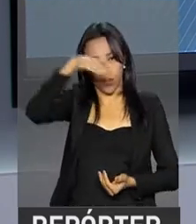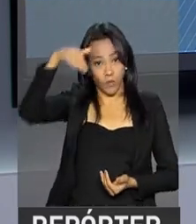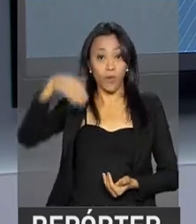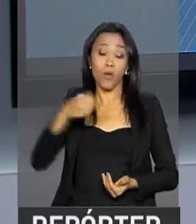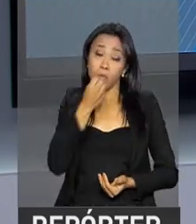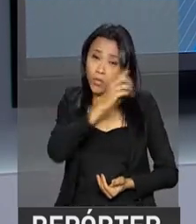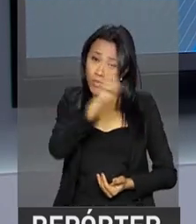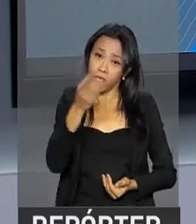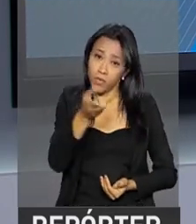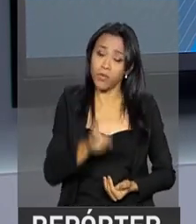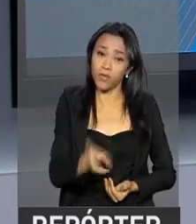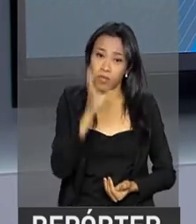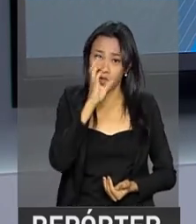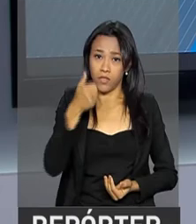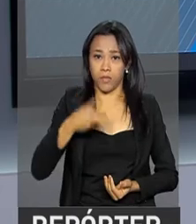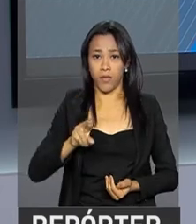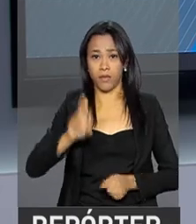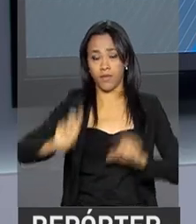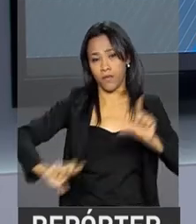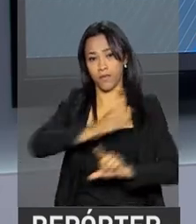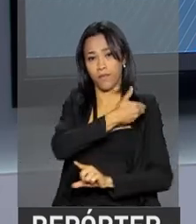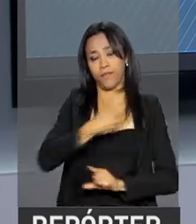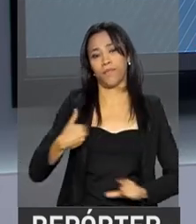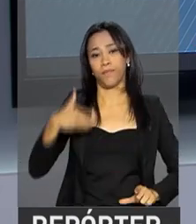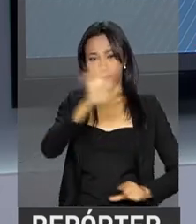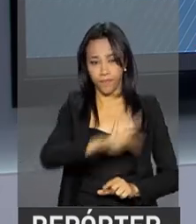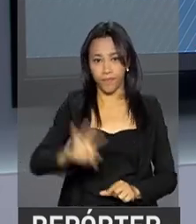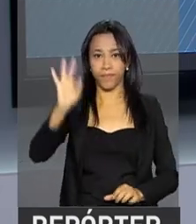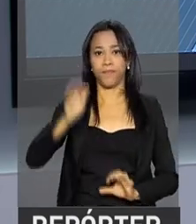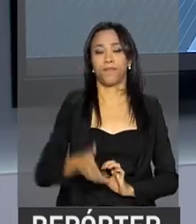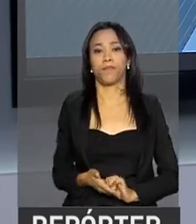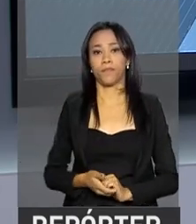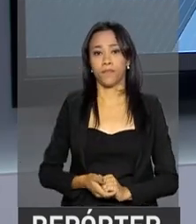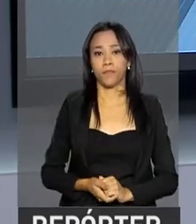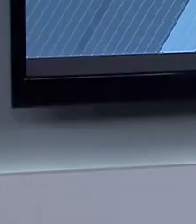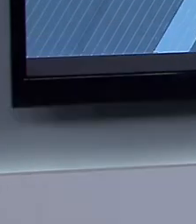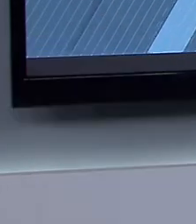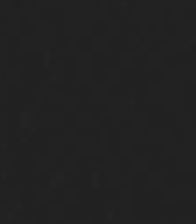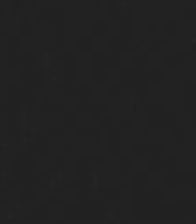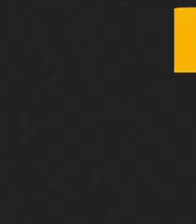dia para você e continue com a gente na nbr a tv do governo federal